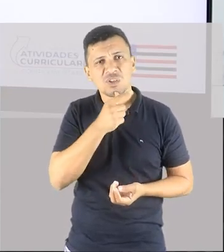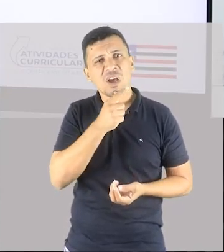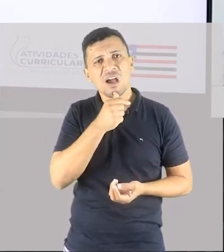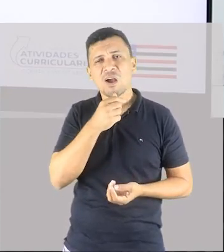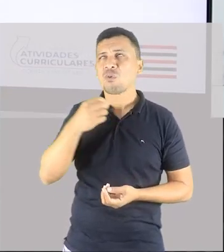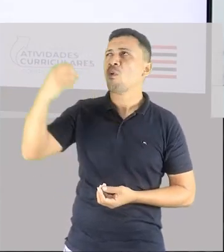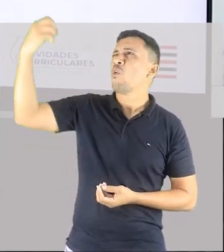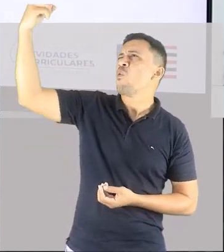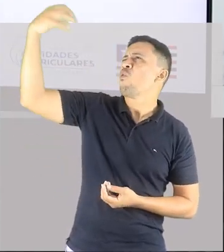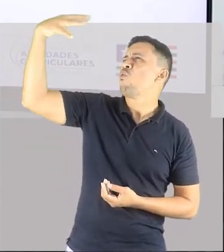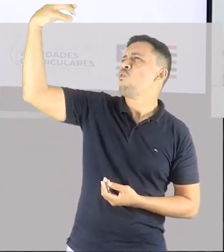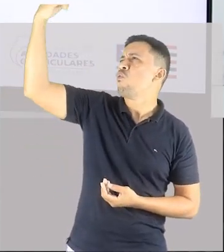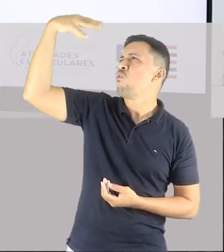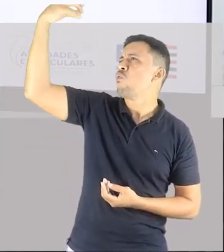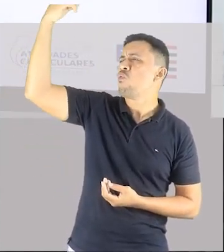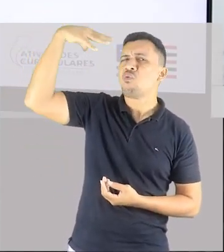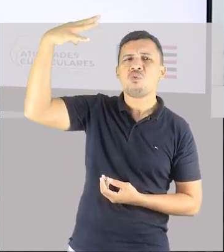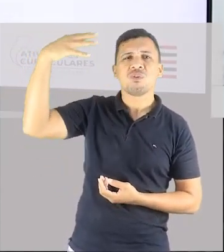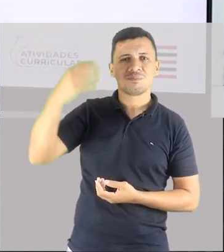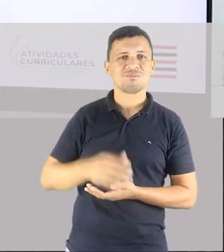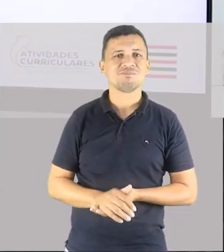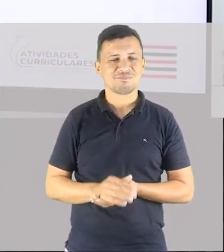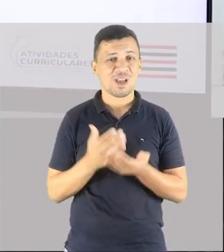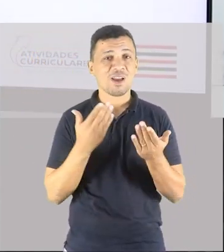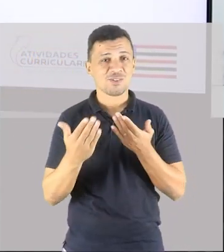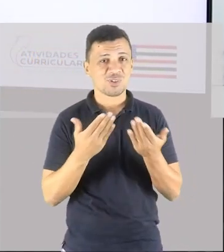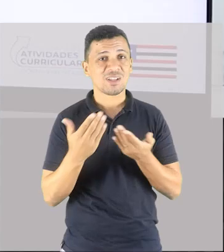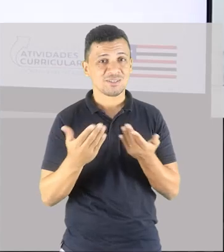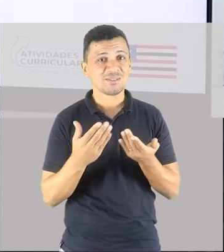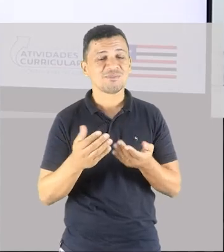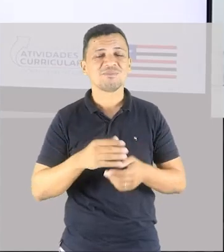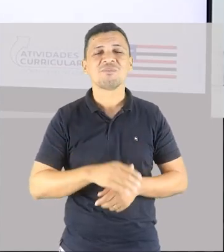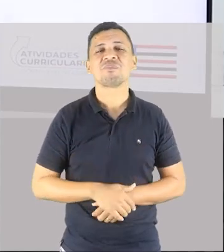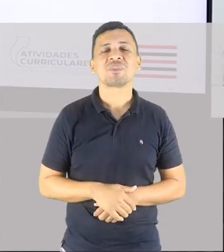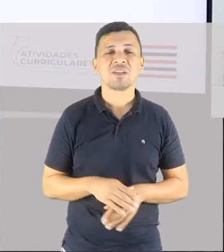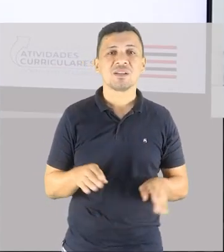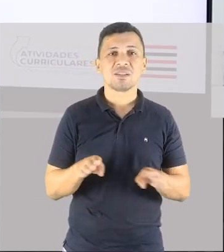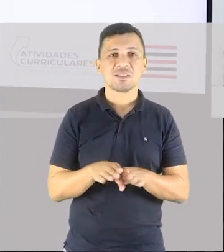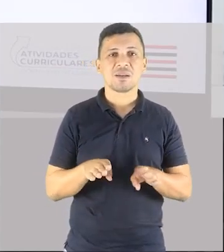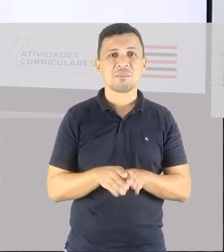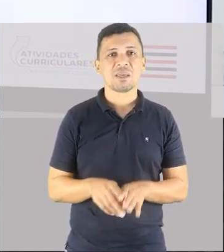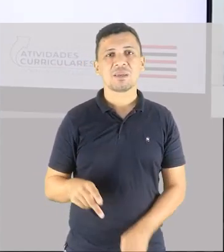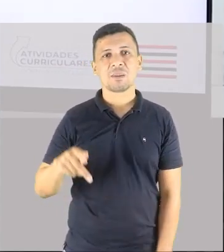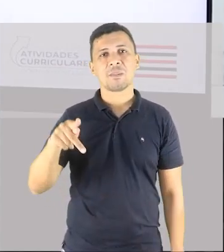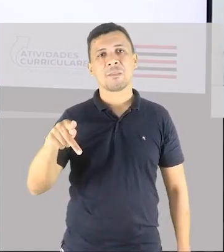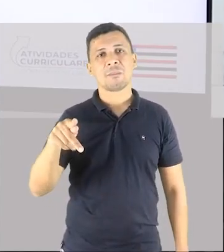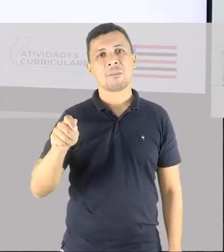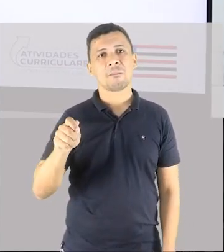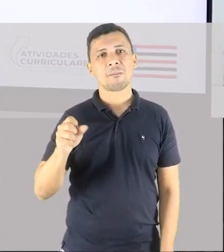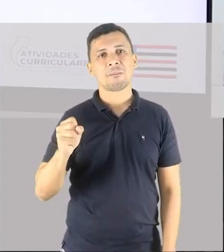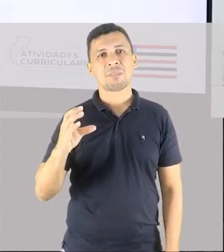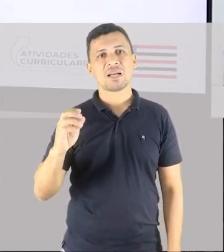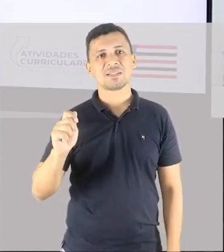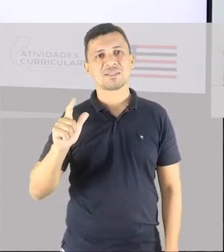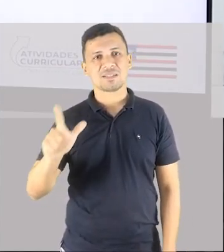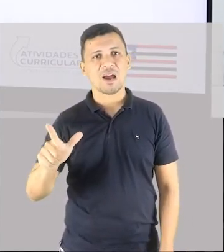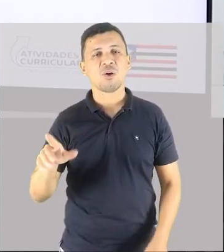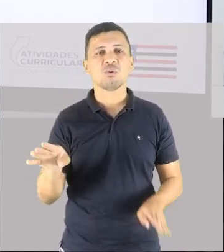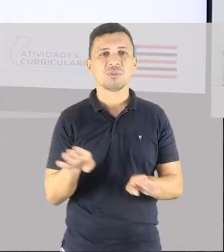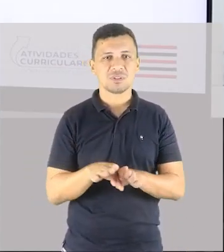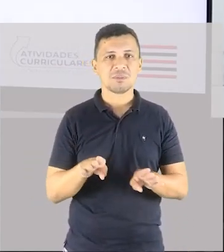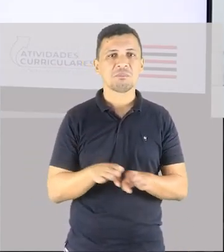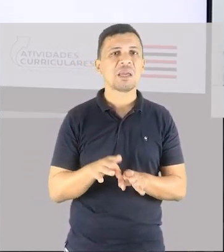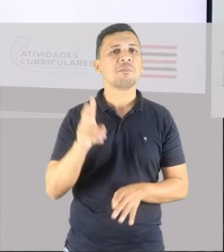Então, no teorema de Stevens, a gente analisa essas situações. Tem também o teorema de Pascal. O teorema de Pascal, muito